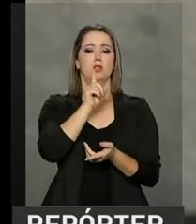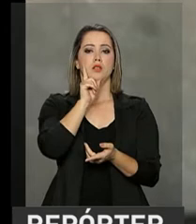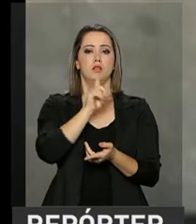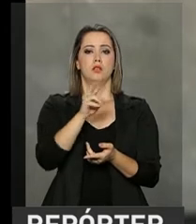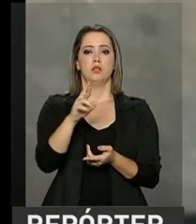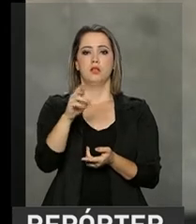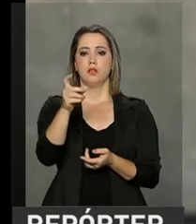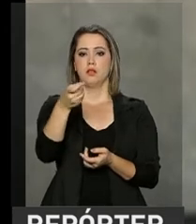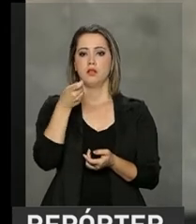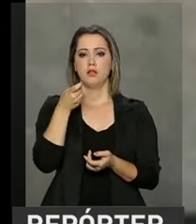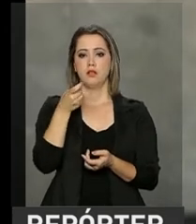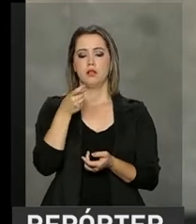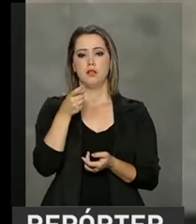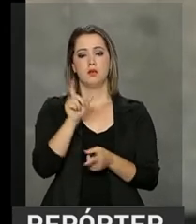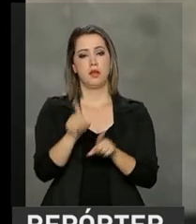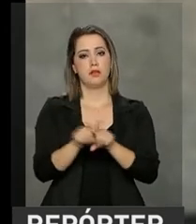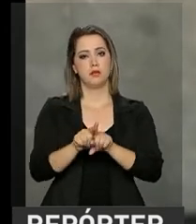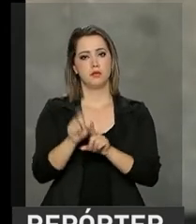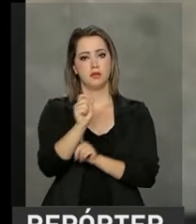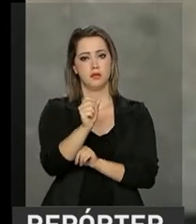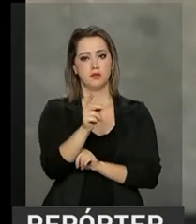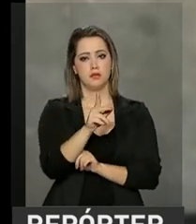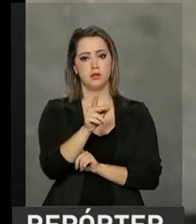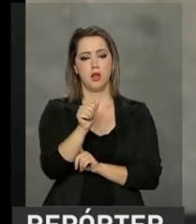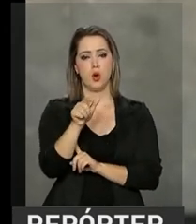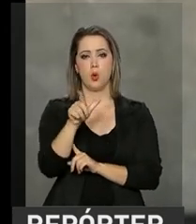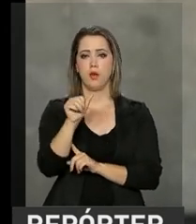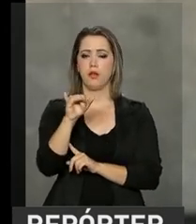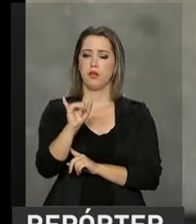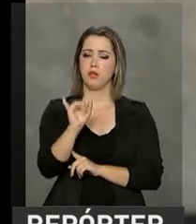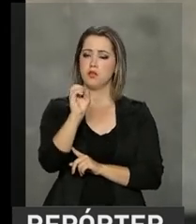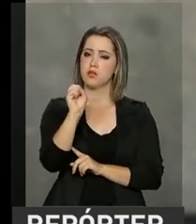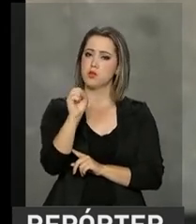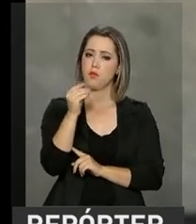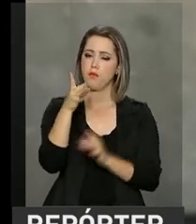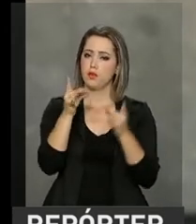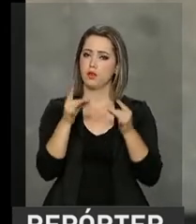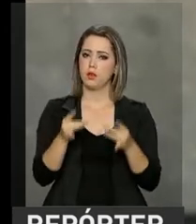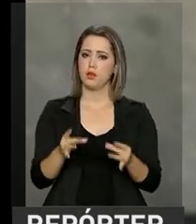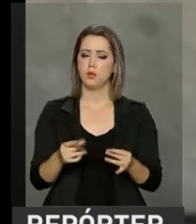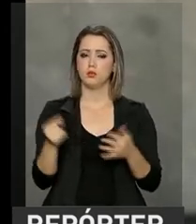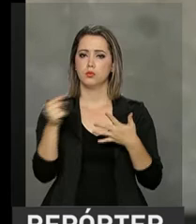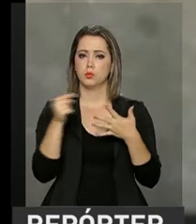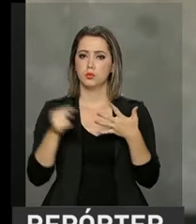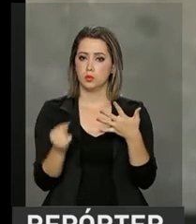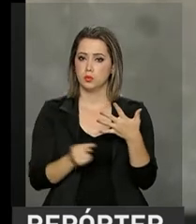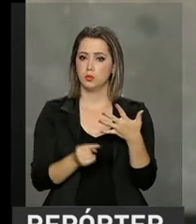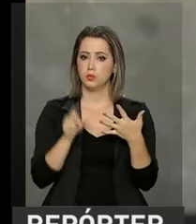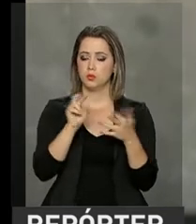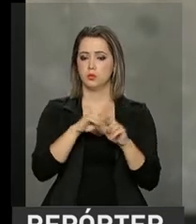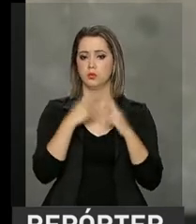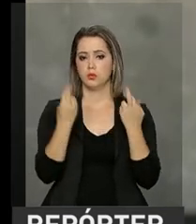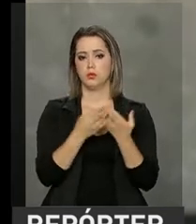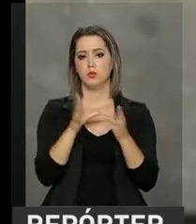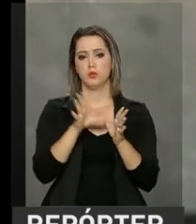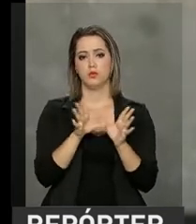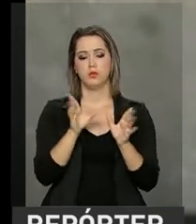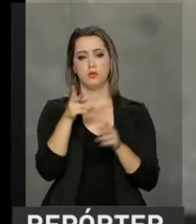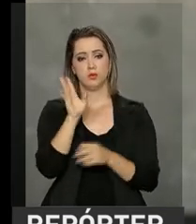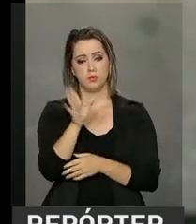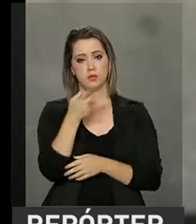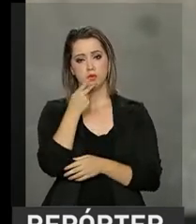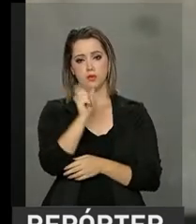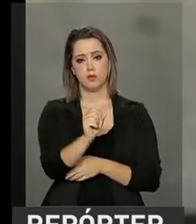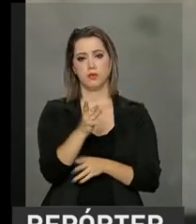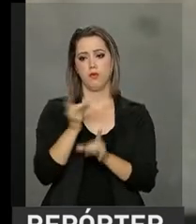Rex Tillerson. O ministro Aloísio Nunes, ele destacou alguns pontos que ele apresentou nessa reunião, como você já